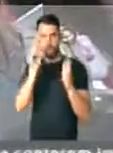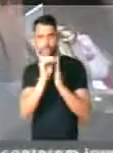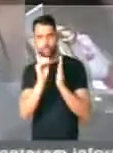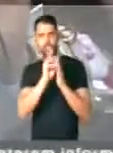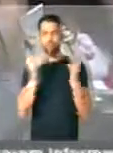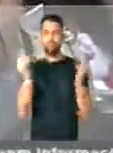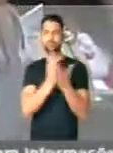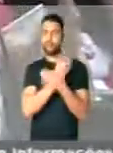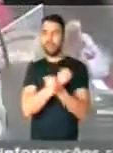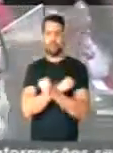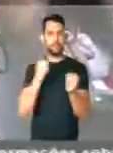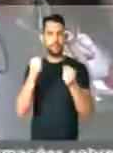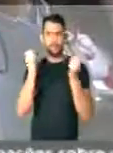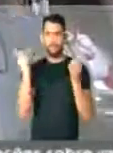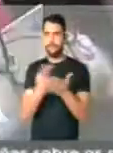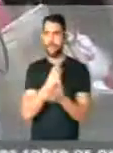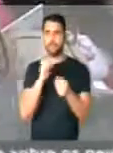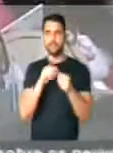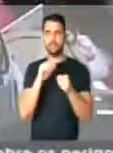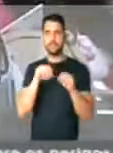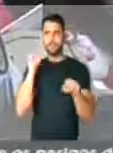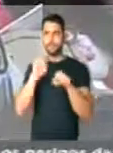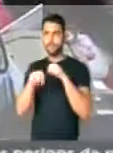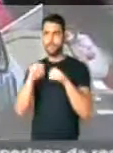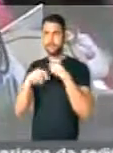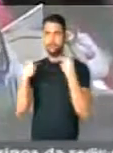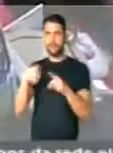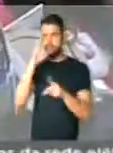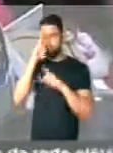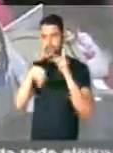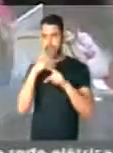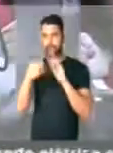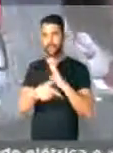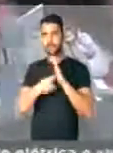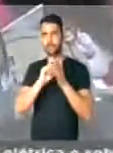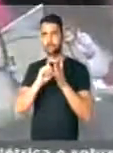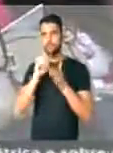admissível que se cometa um verdadeiro genocídio contra os nossos povos ancestrais. Muito obrigado.